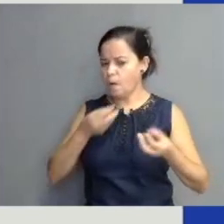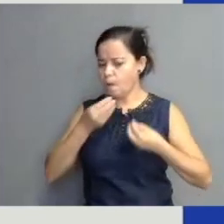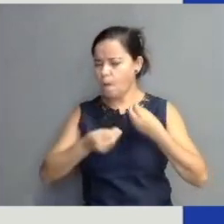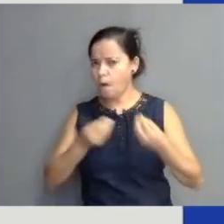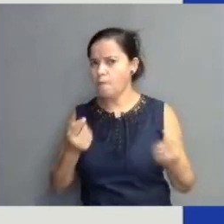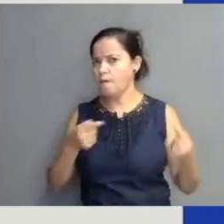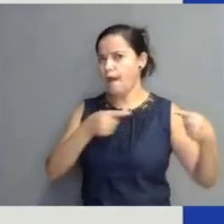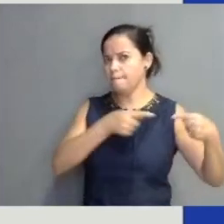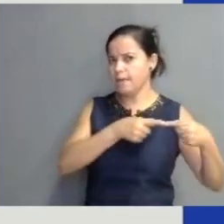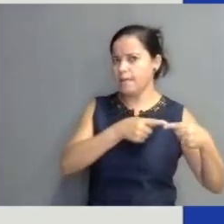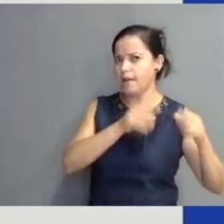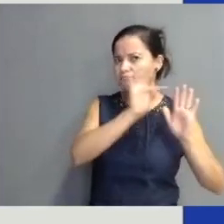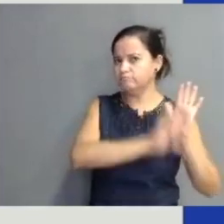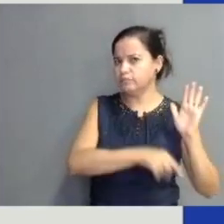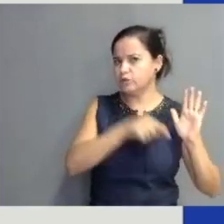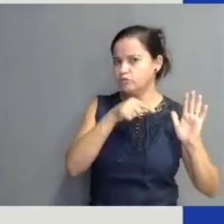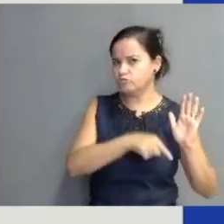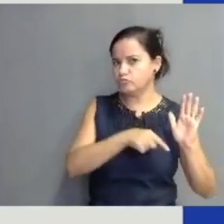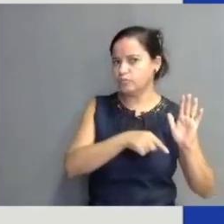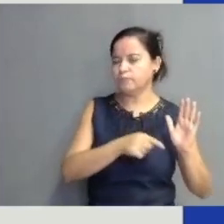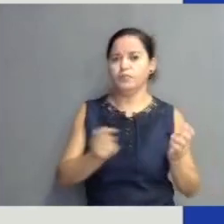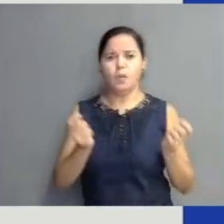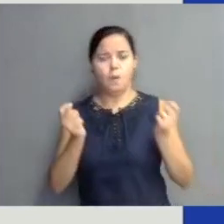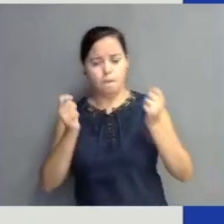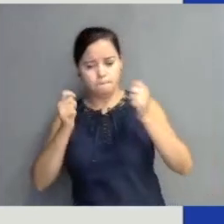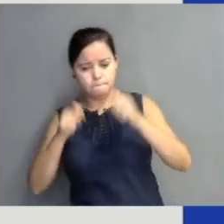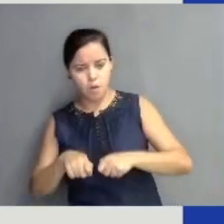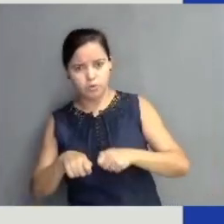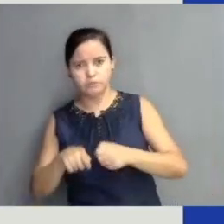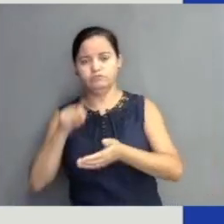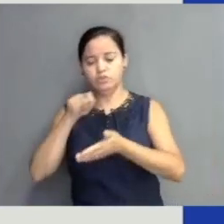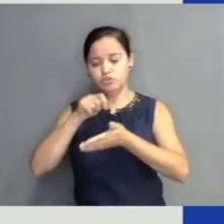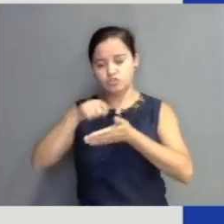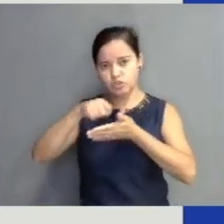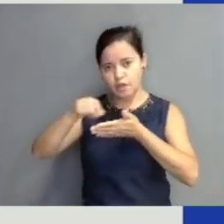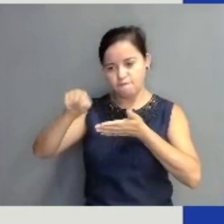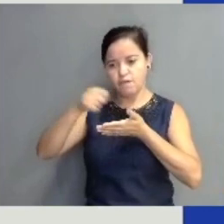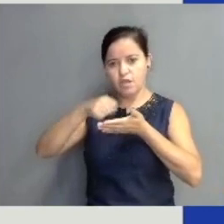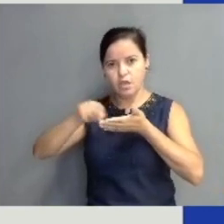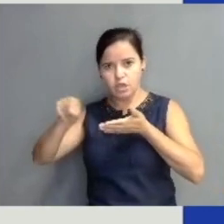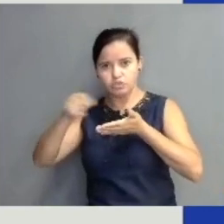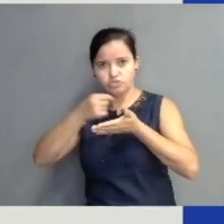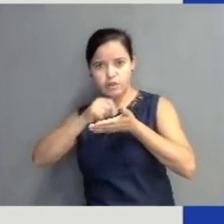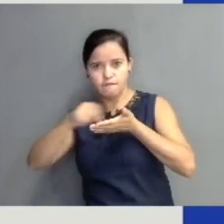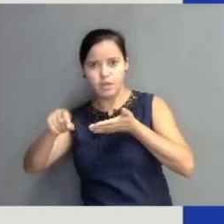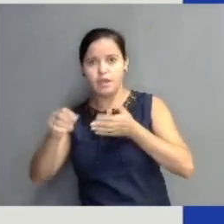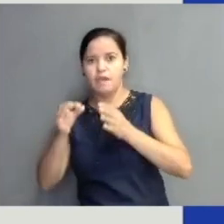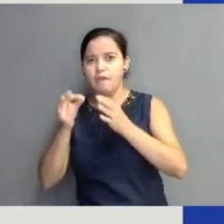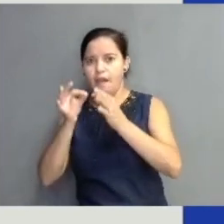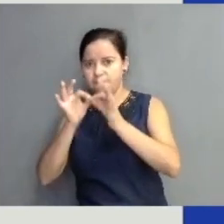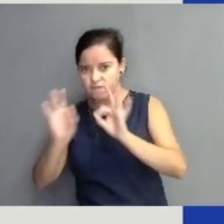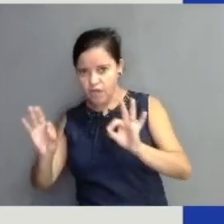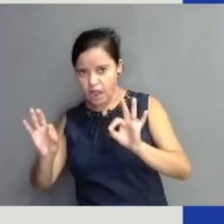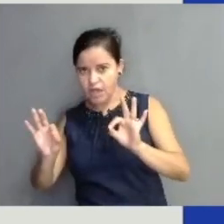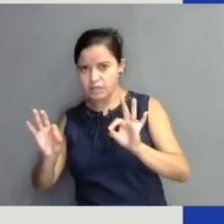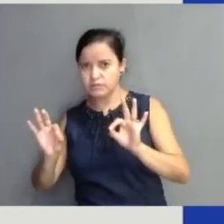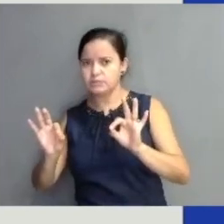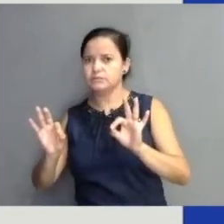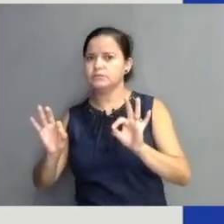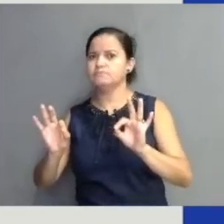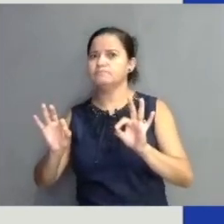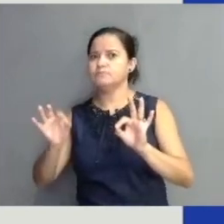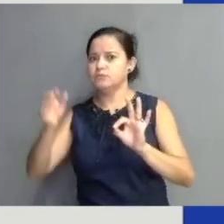posso reescrever a frase num primeiro momento e ler novamente essa frase, substituindo, tá certo? Então,